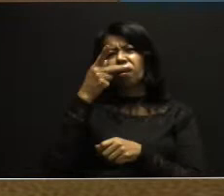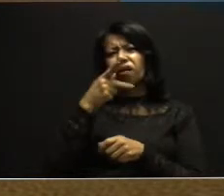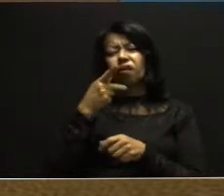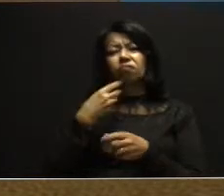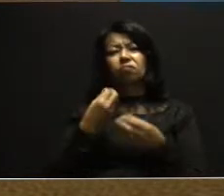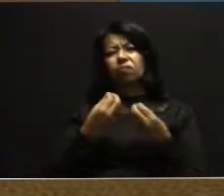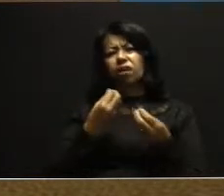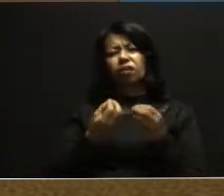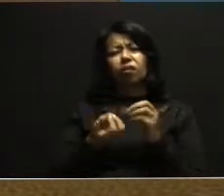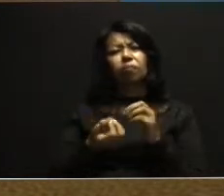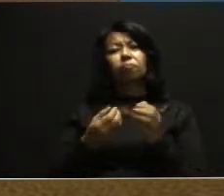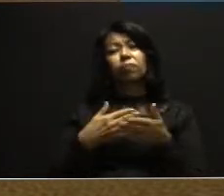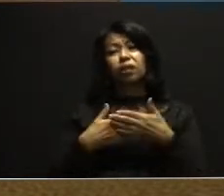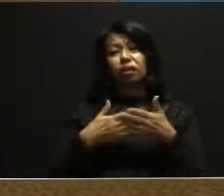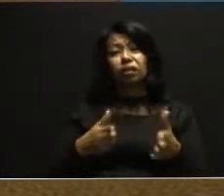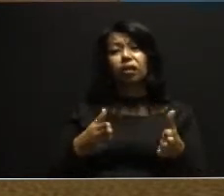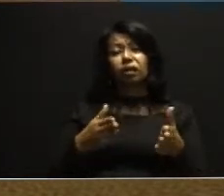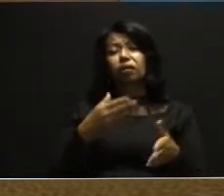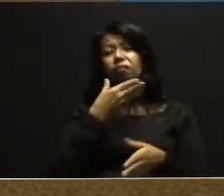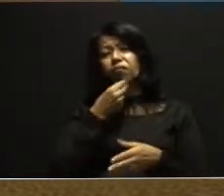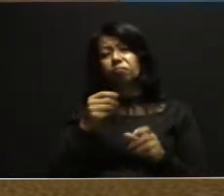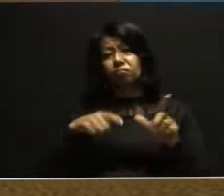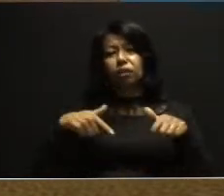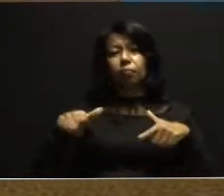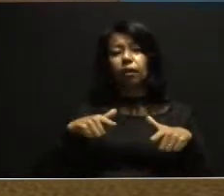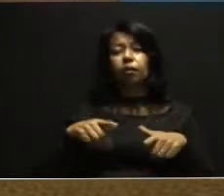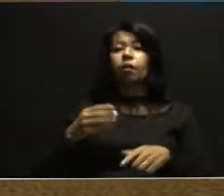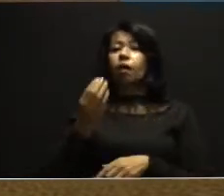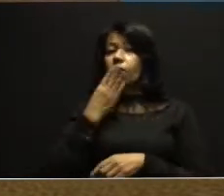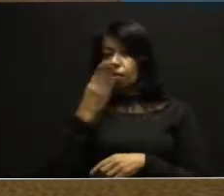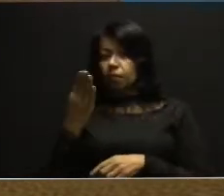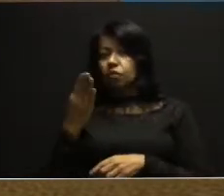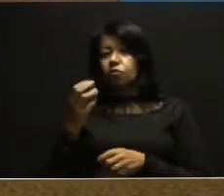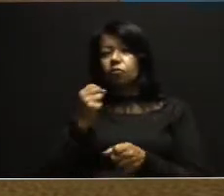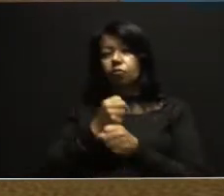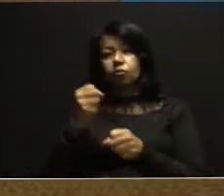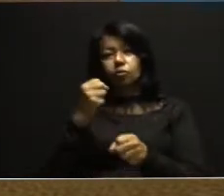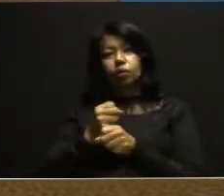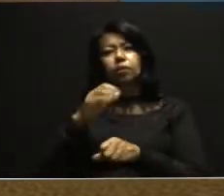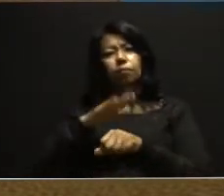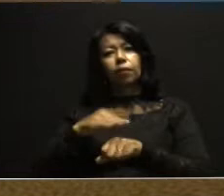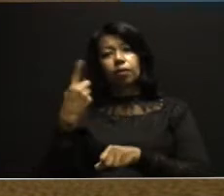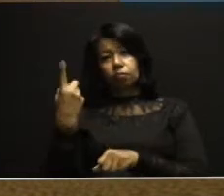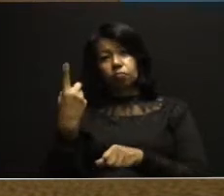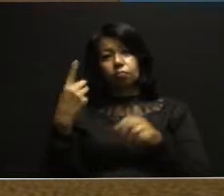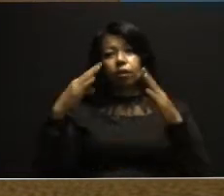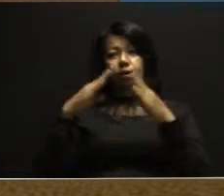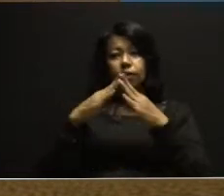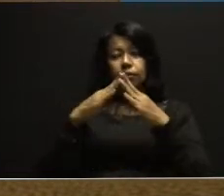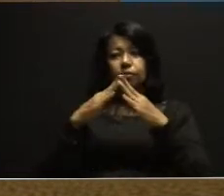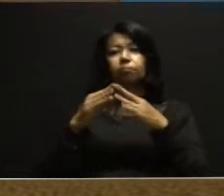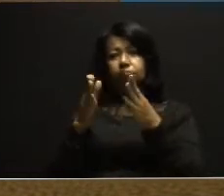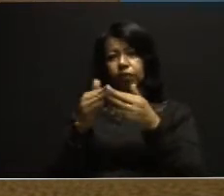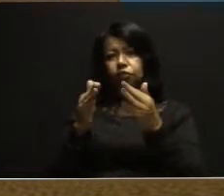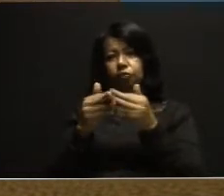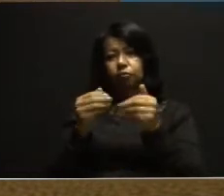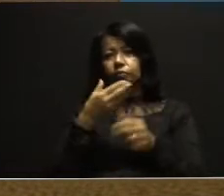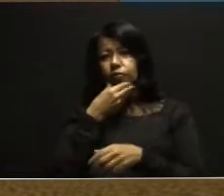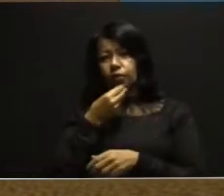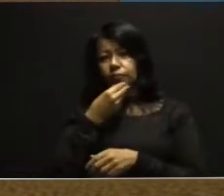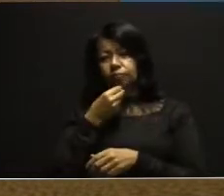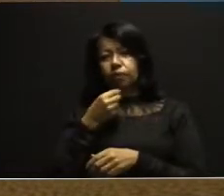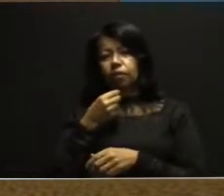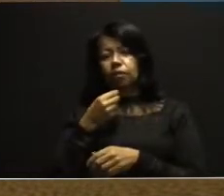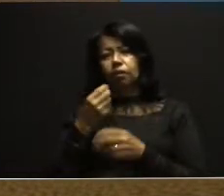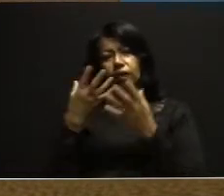melhores empregados, mas pediu então a ele que construísse mais uma casa, como um favor. E ele